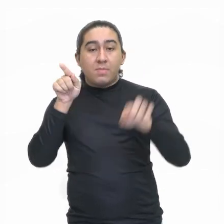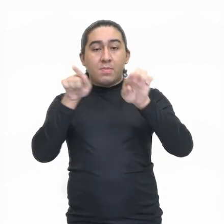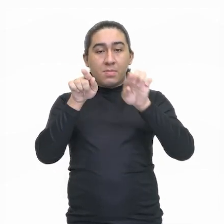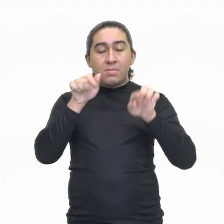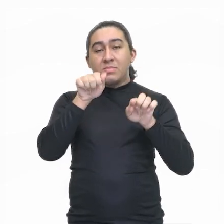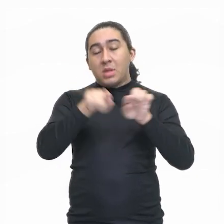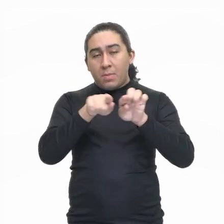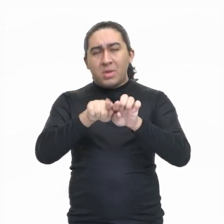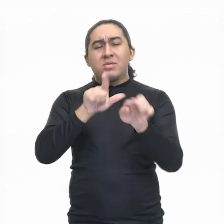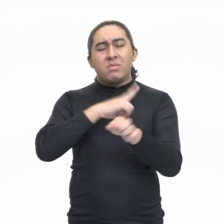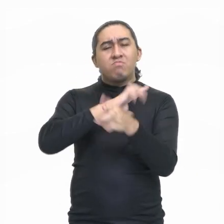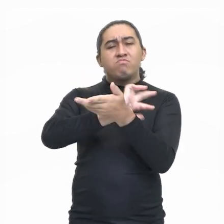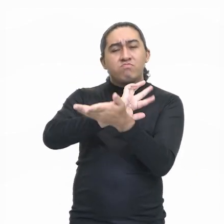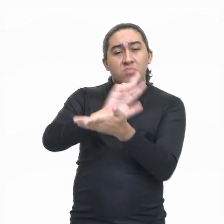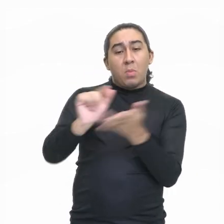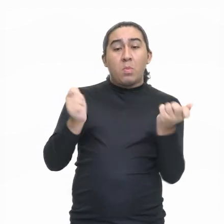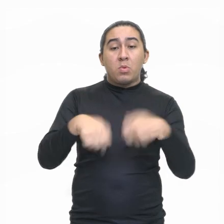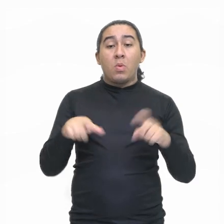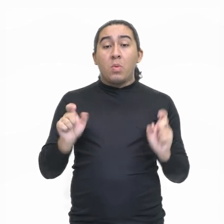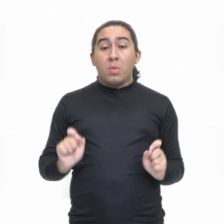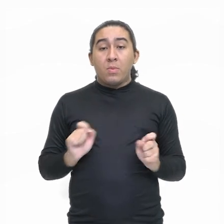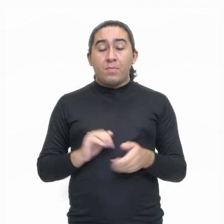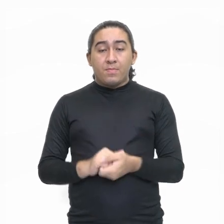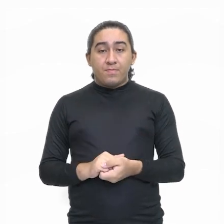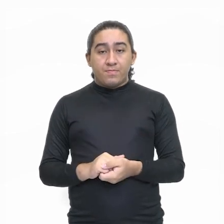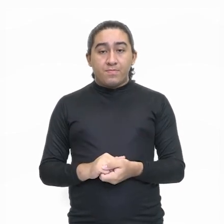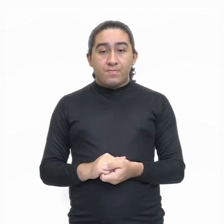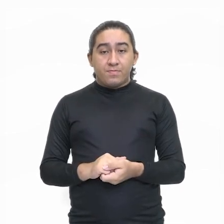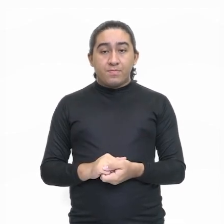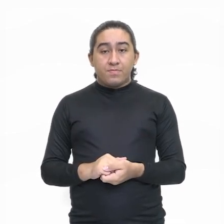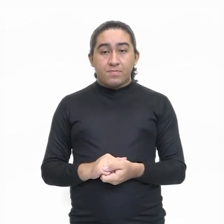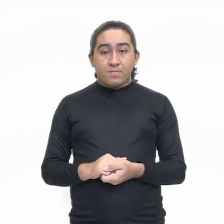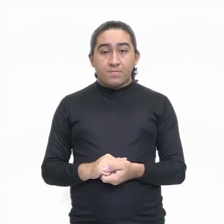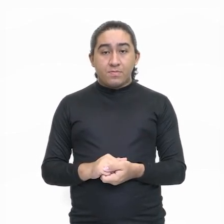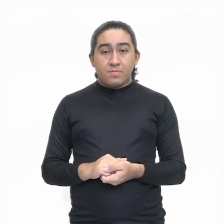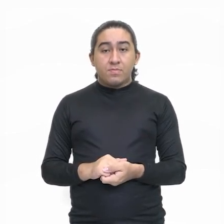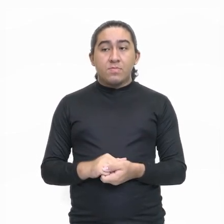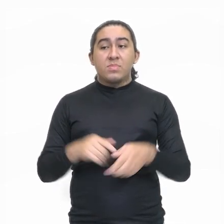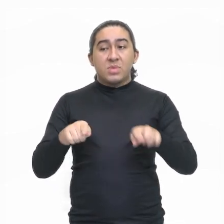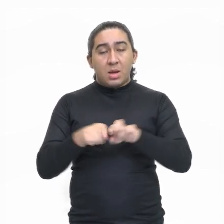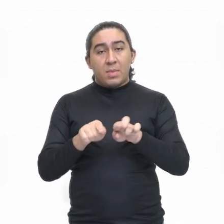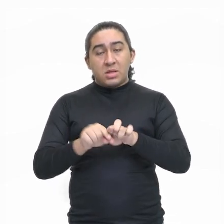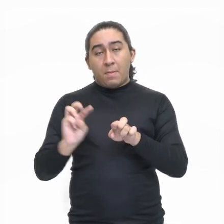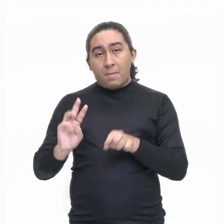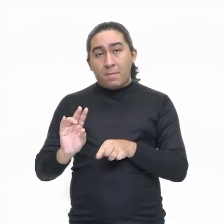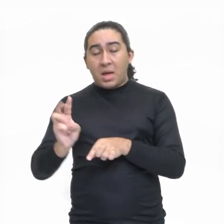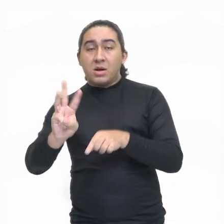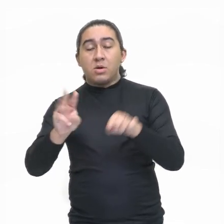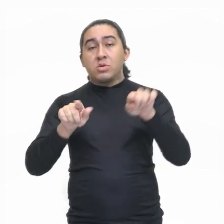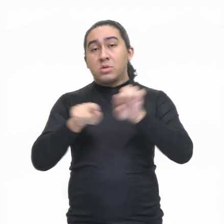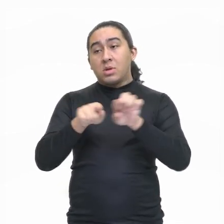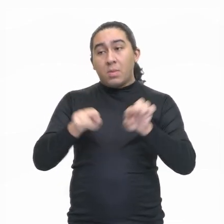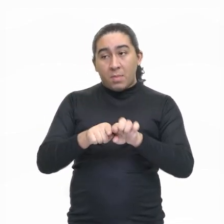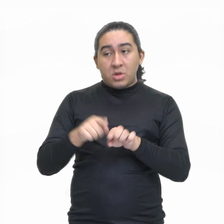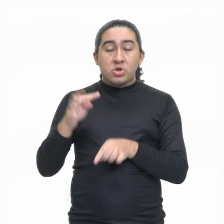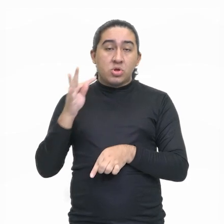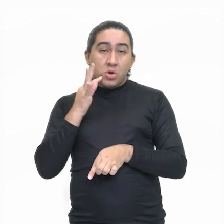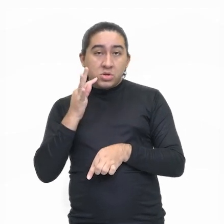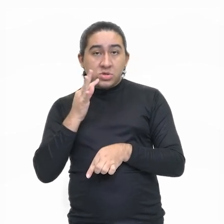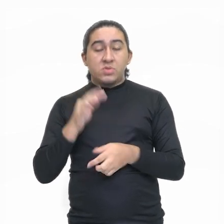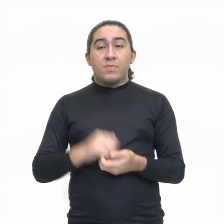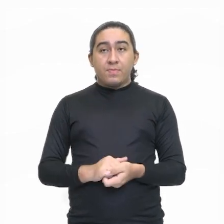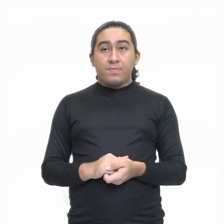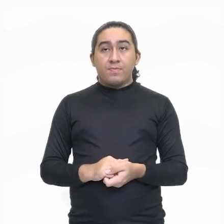eles tem ali uma parte, como eu disse, né, do Maranhão e também uma parte do Tocantins e no Mato